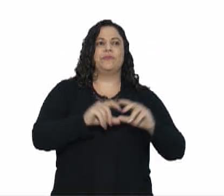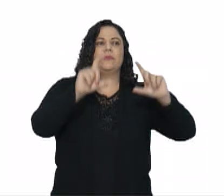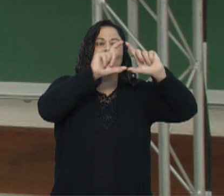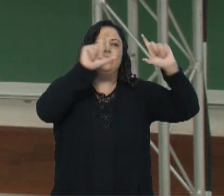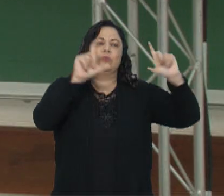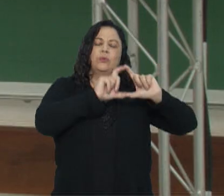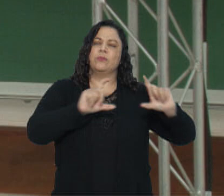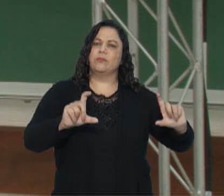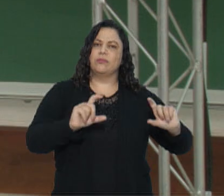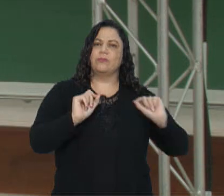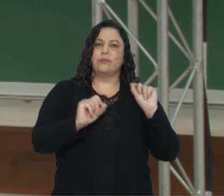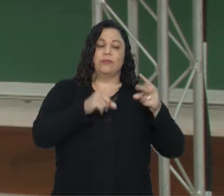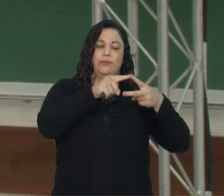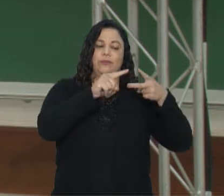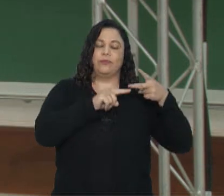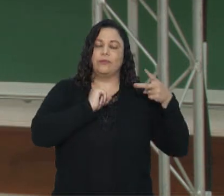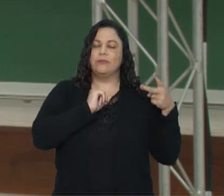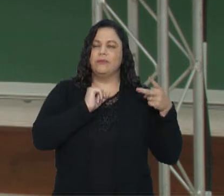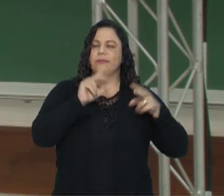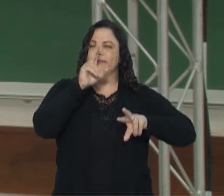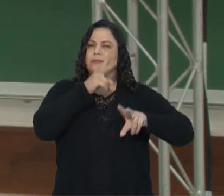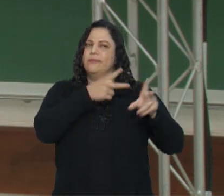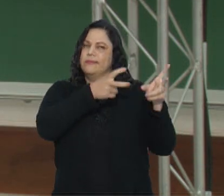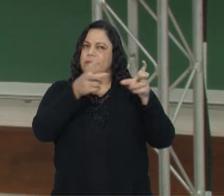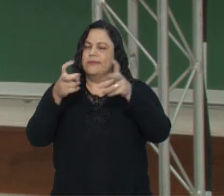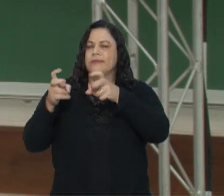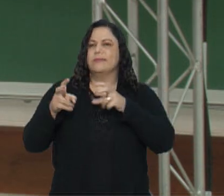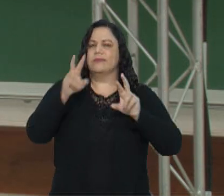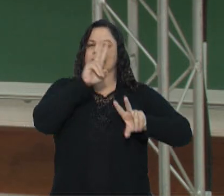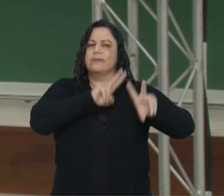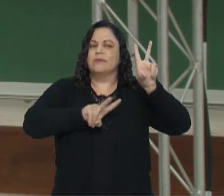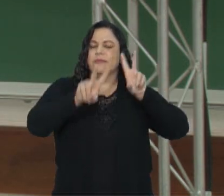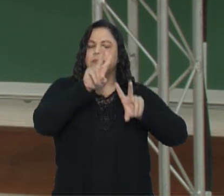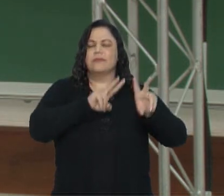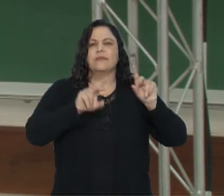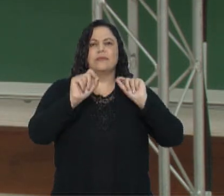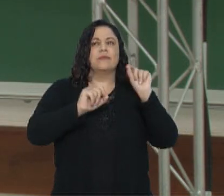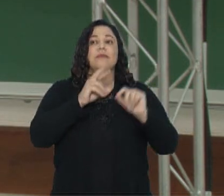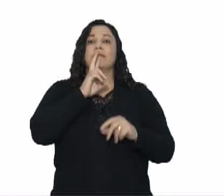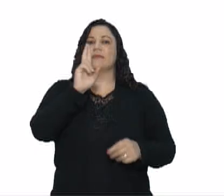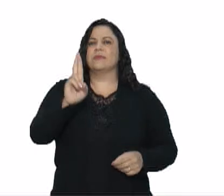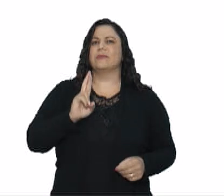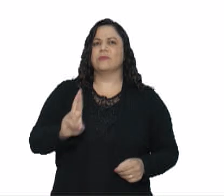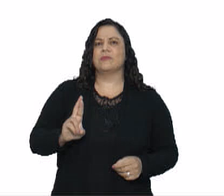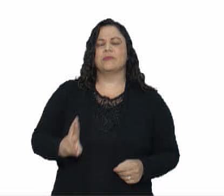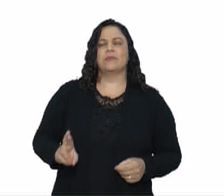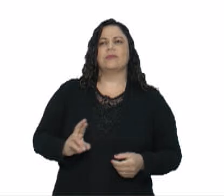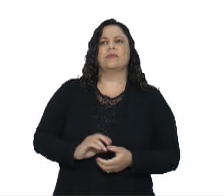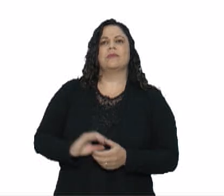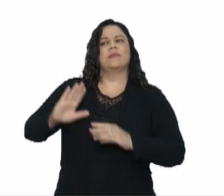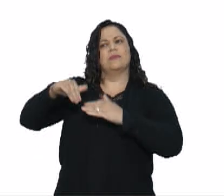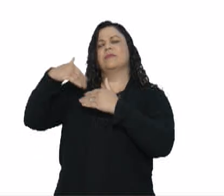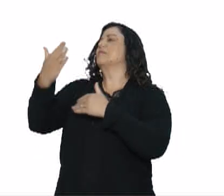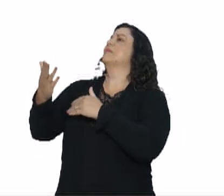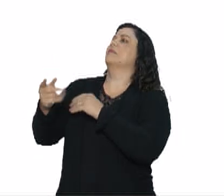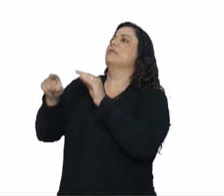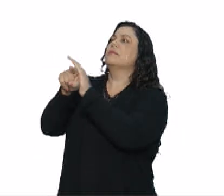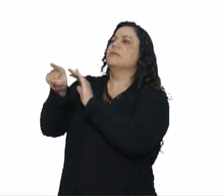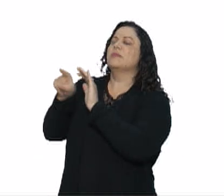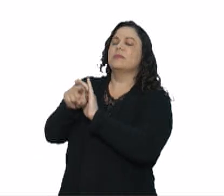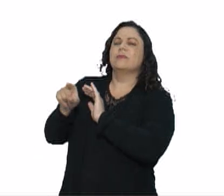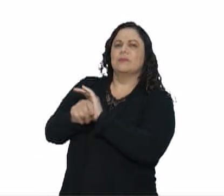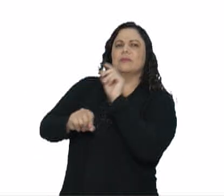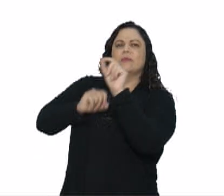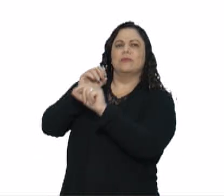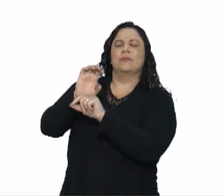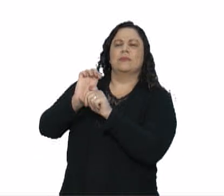ali, perfeito? Então vocês vão dar uma verificada neles e lá, para além do questionamento recorrente, o que o